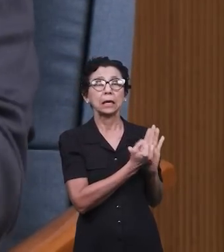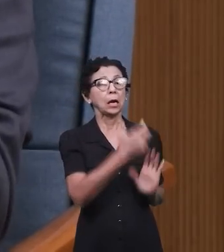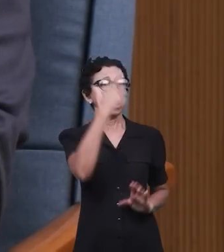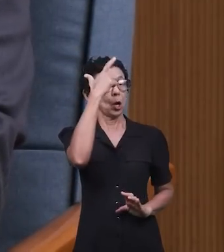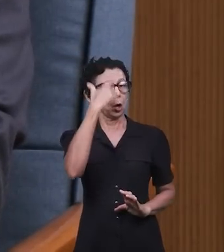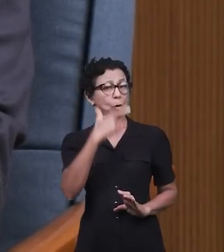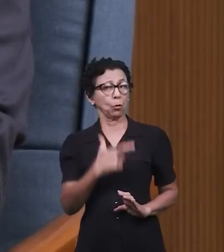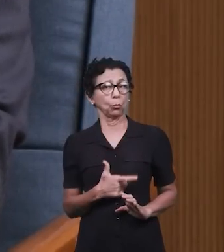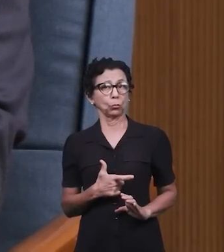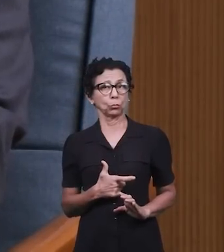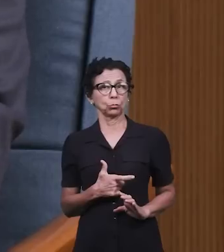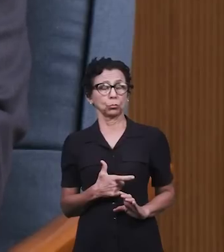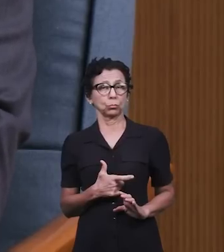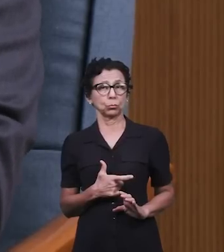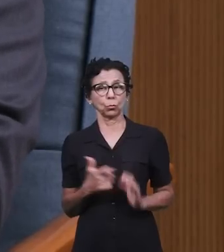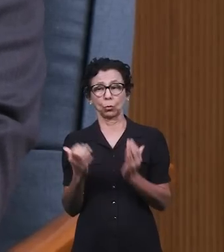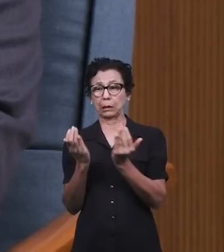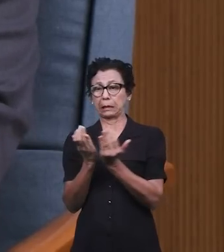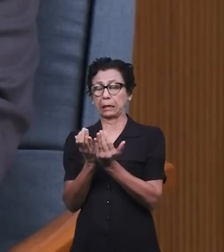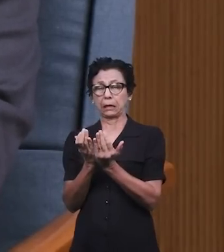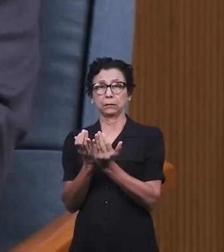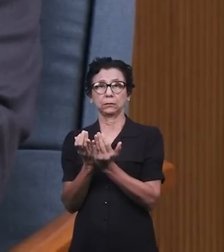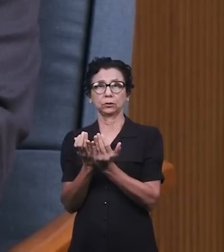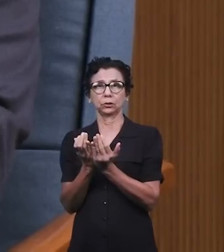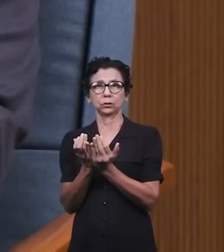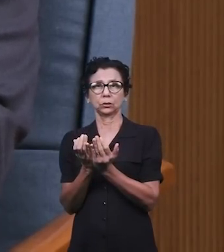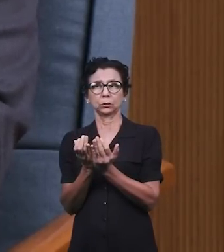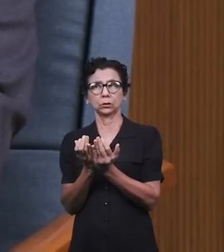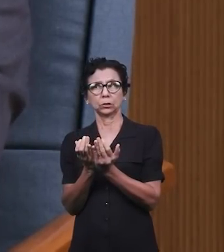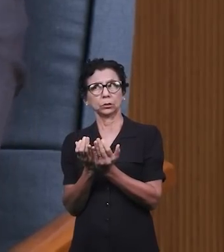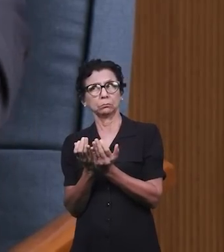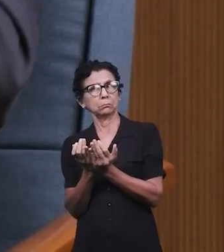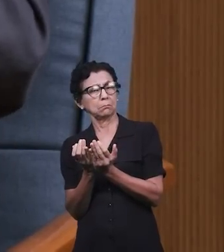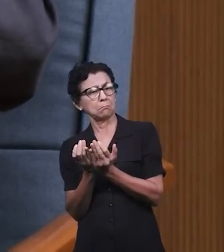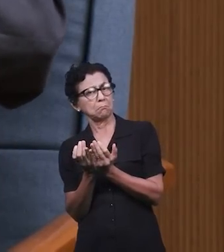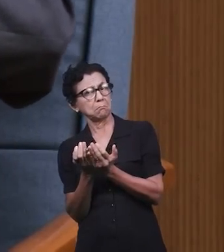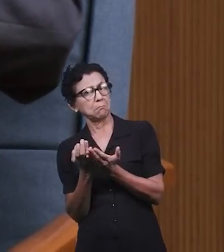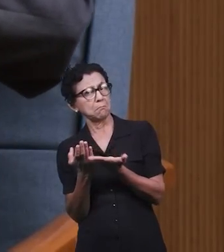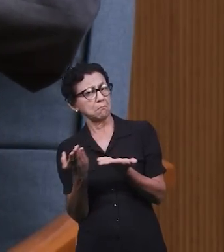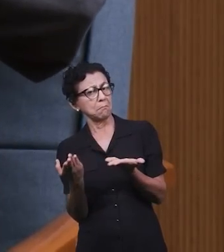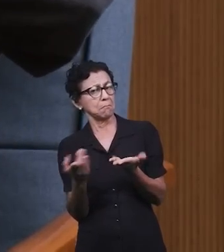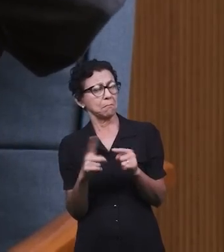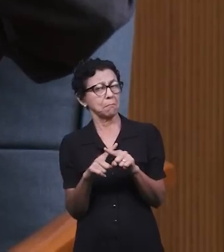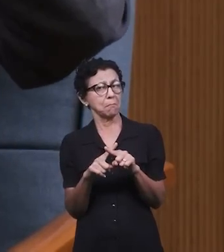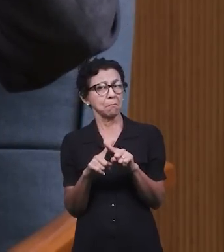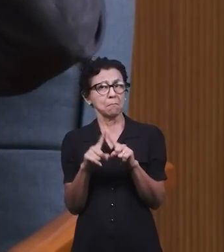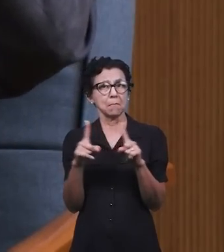sou cristão, mas ao mesmo tempo que você se diz cristão, você está